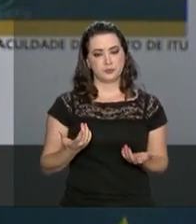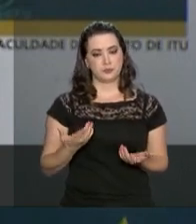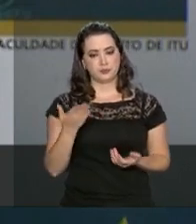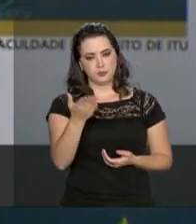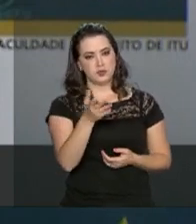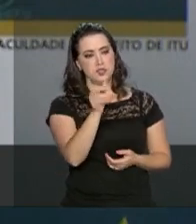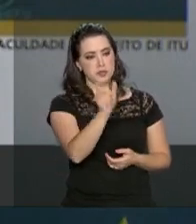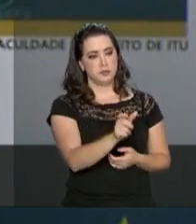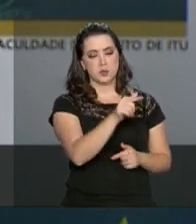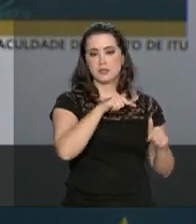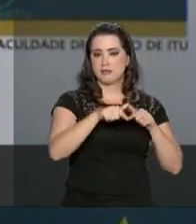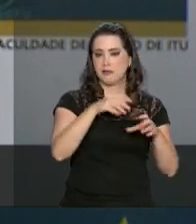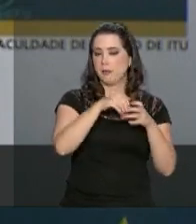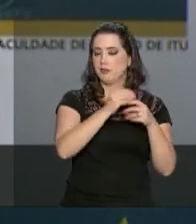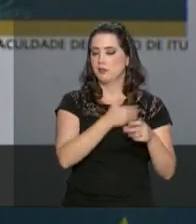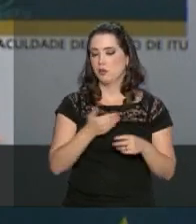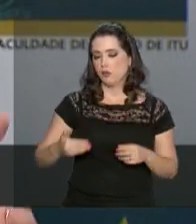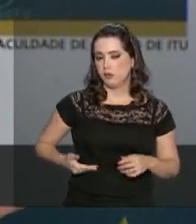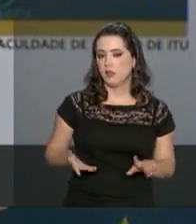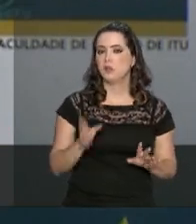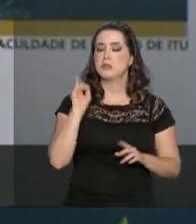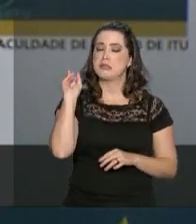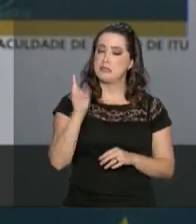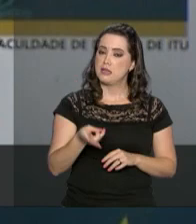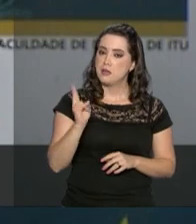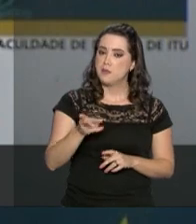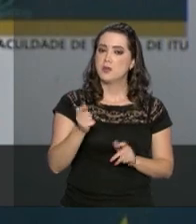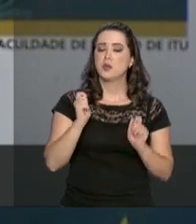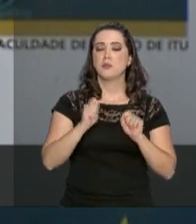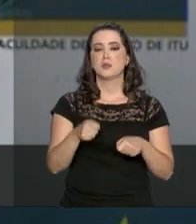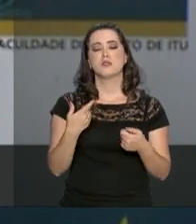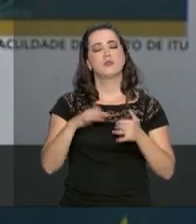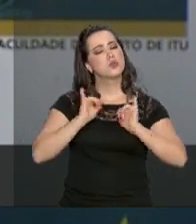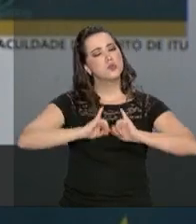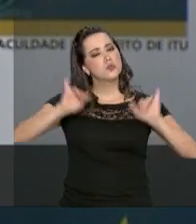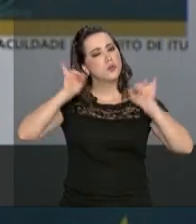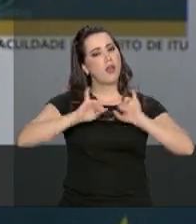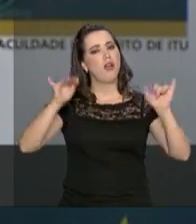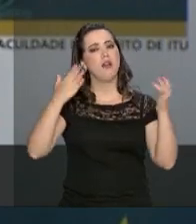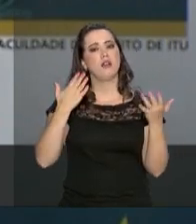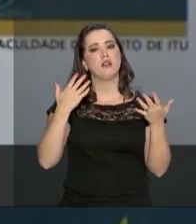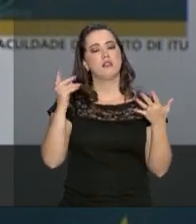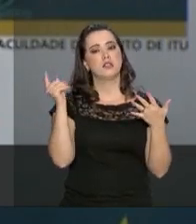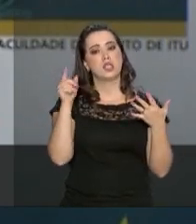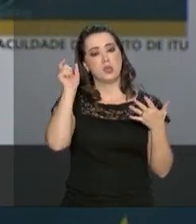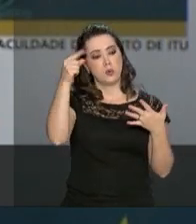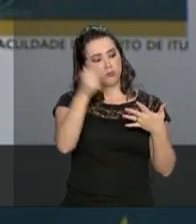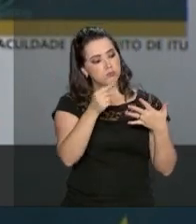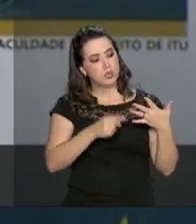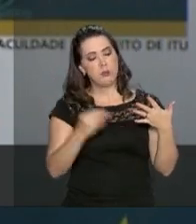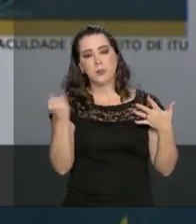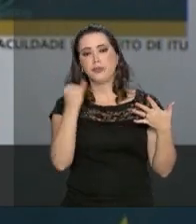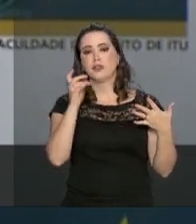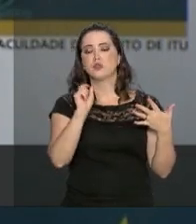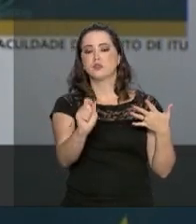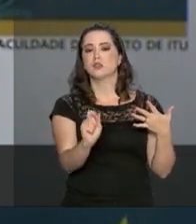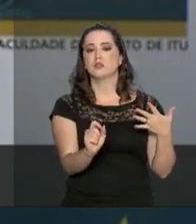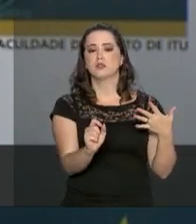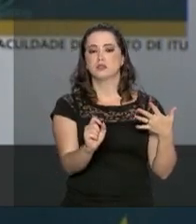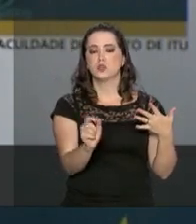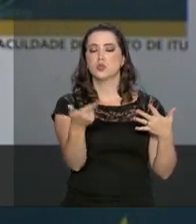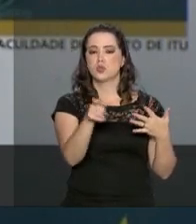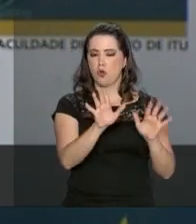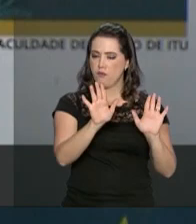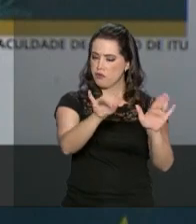Os agentes públicos em geral, na medida do possível, devam divulgar esses fatores. E mais ainda, e já